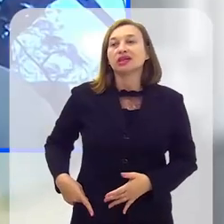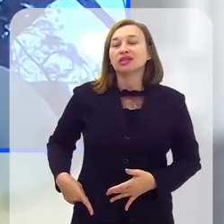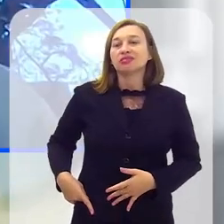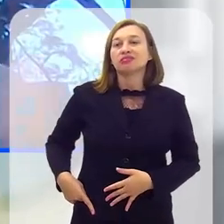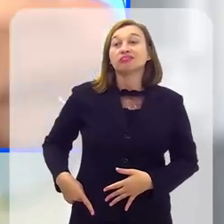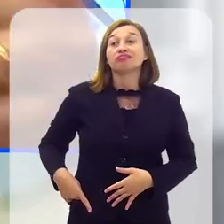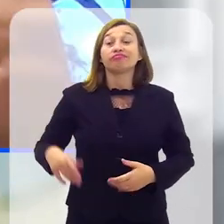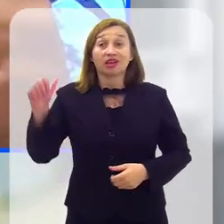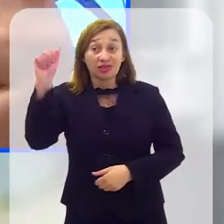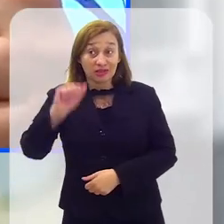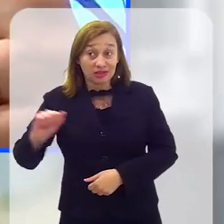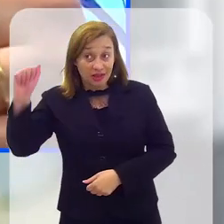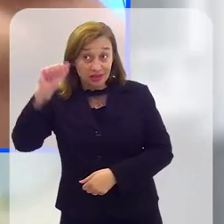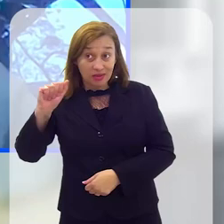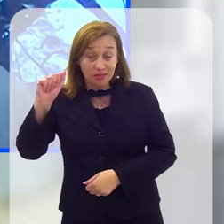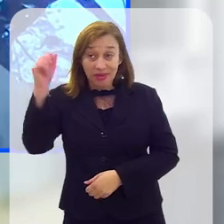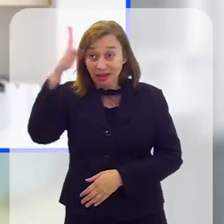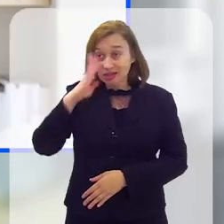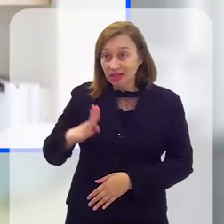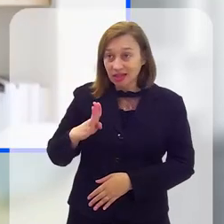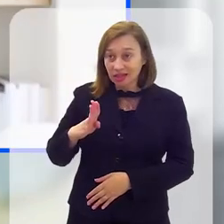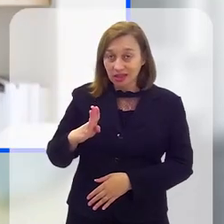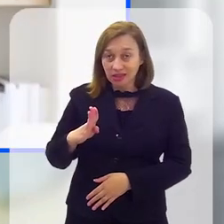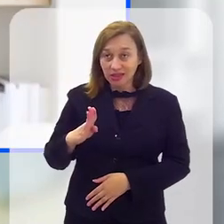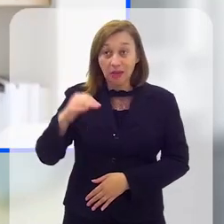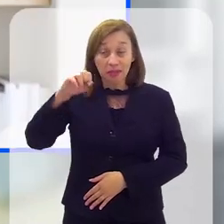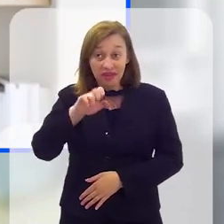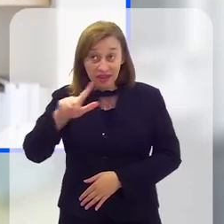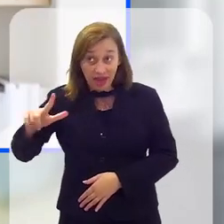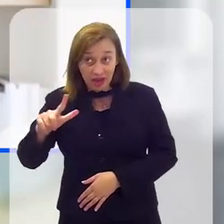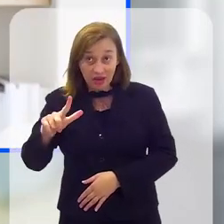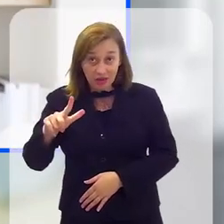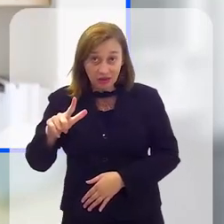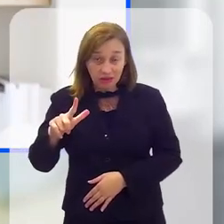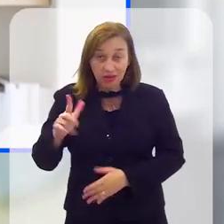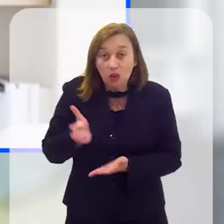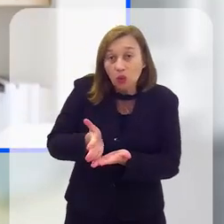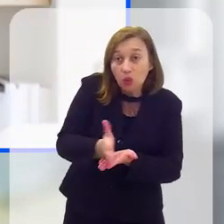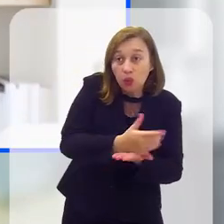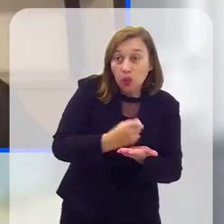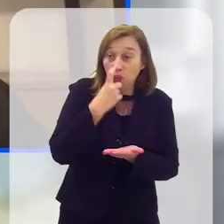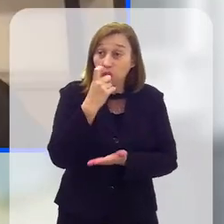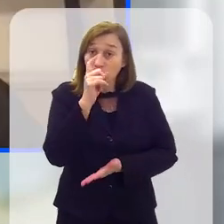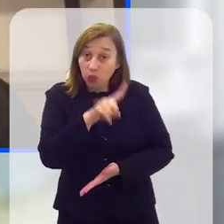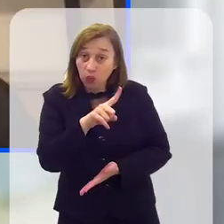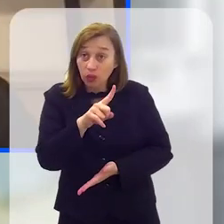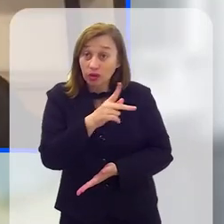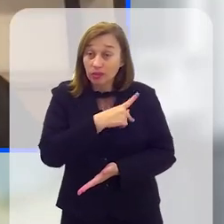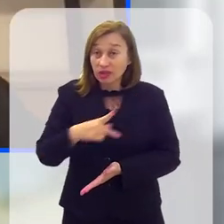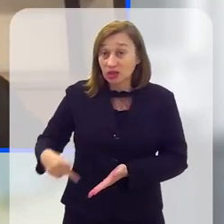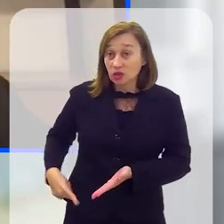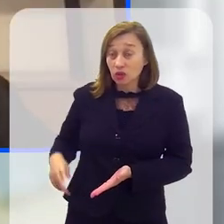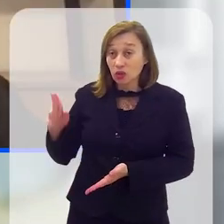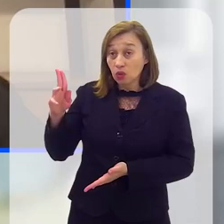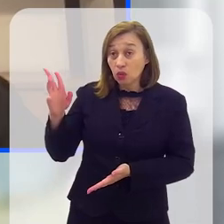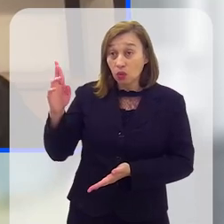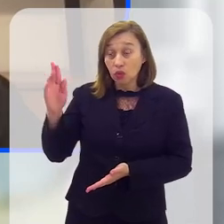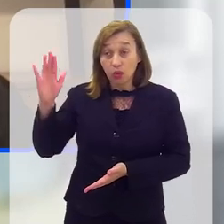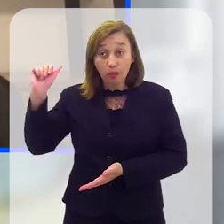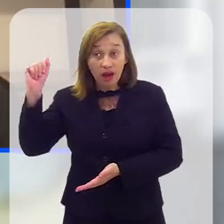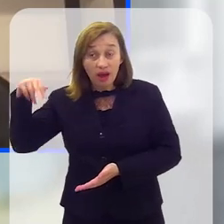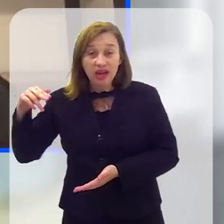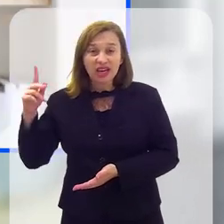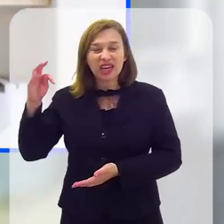Sanitária e Ambiental do Rio de Janeiro, Miguel Fernandes, e o especialista em gestão de resíduos, coleta seletiva e presidente do Grupo Urban,